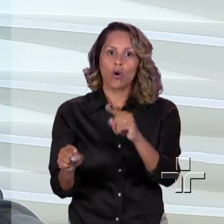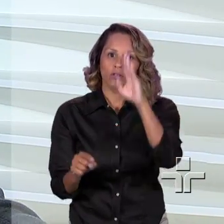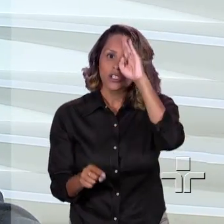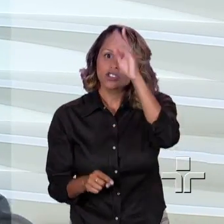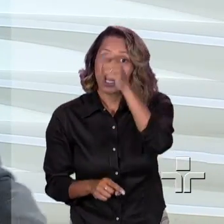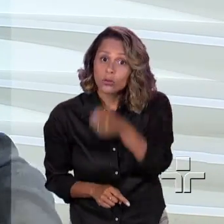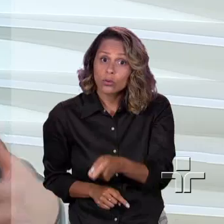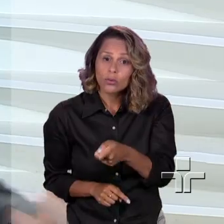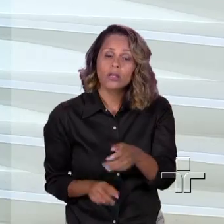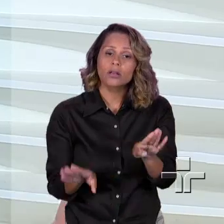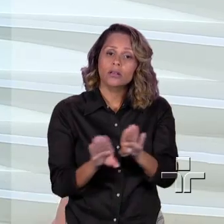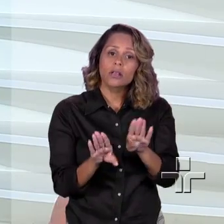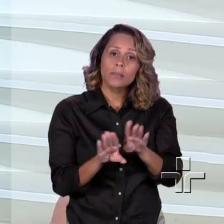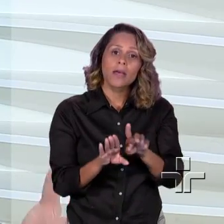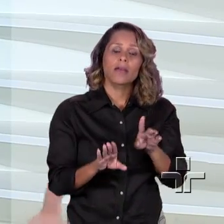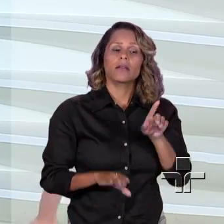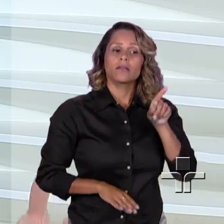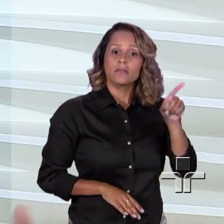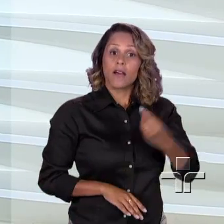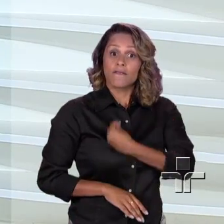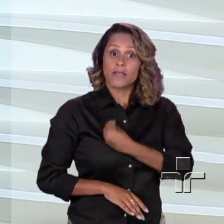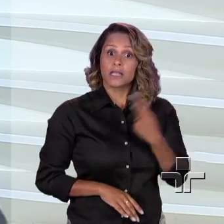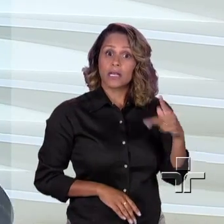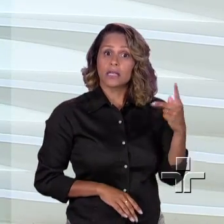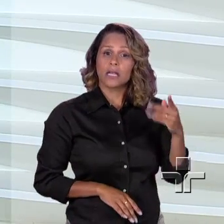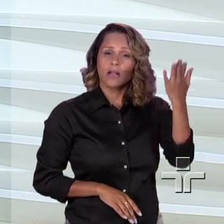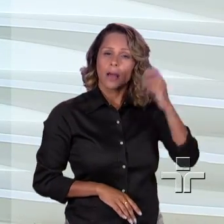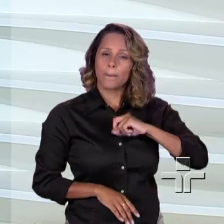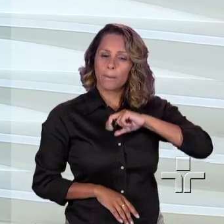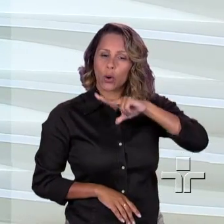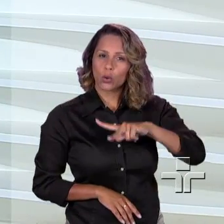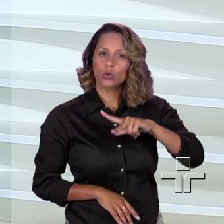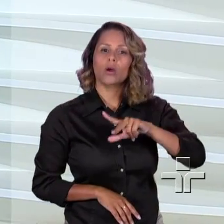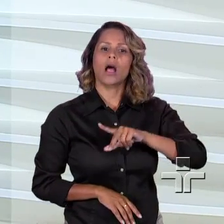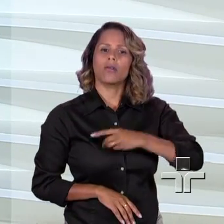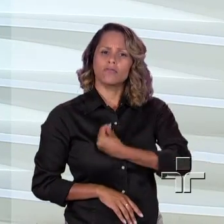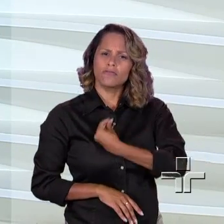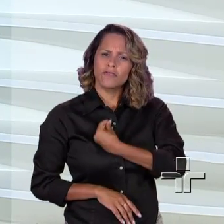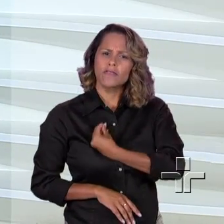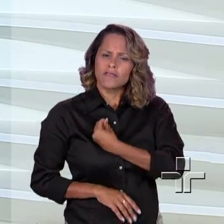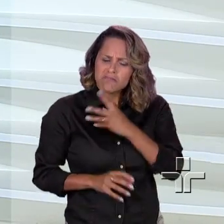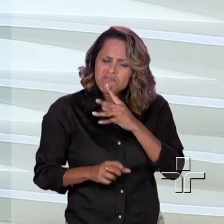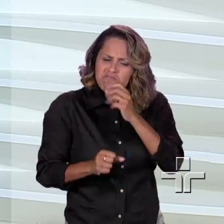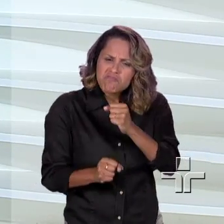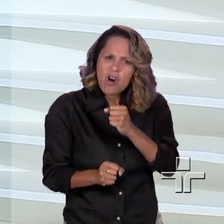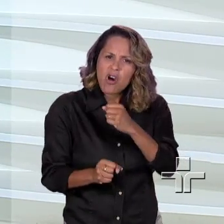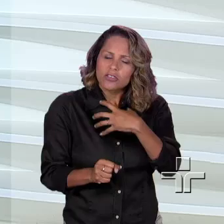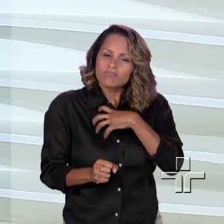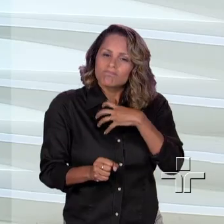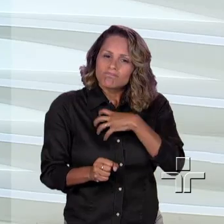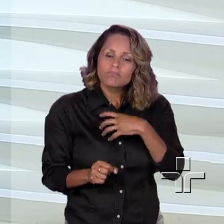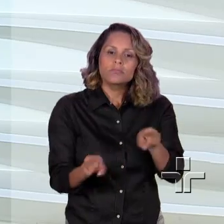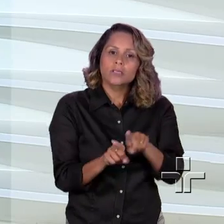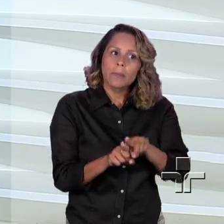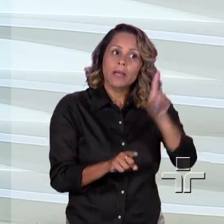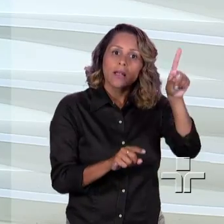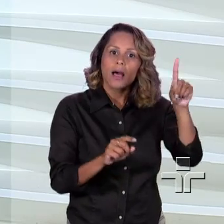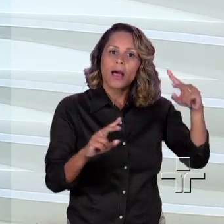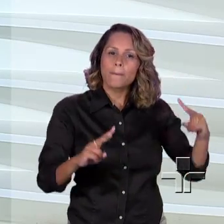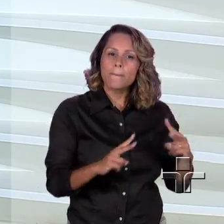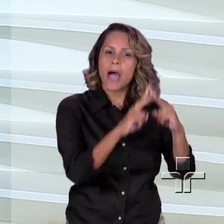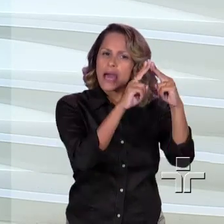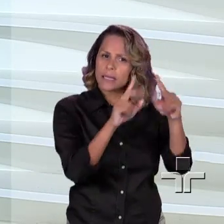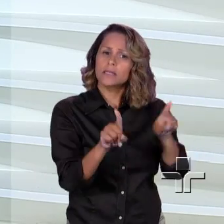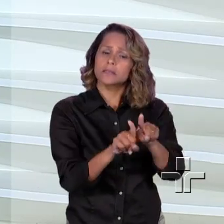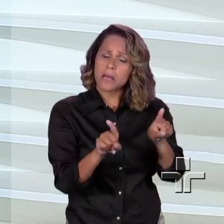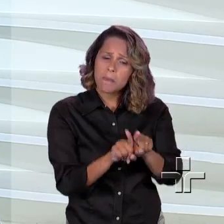da sua vida em Portugal, estava vivendo intensivamente. Quando estava em Paris, no exílio também. Acho que em Paris ele tomou um pouco de tempo de relaxar e